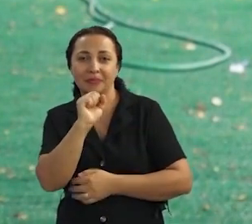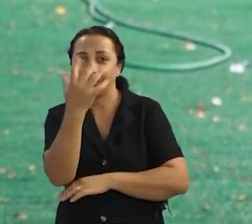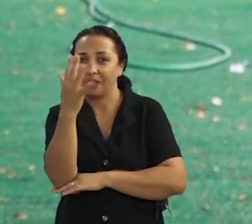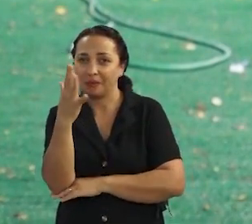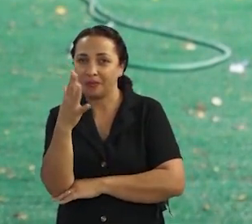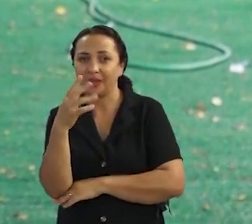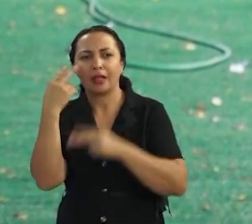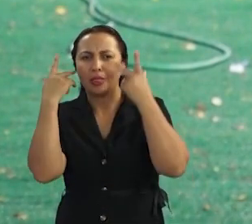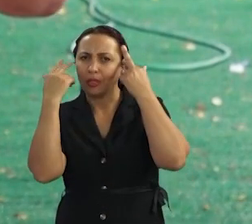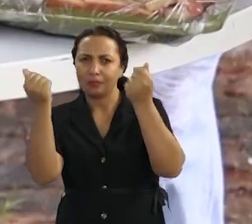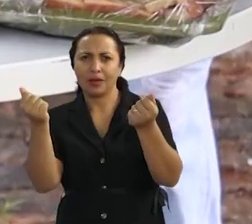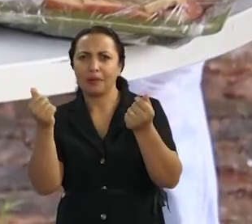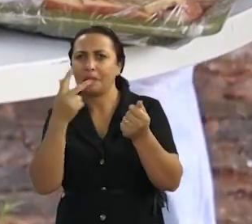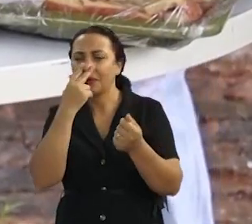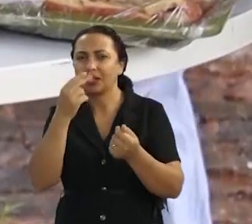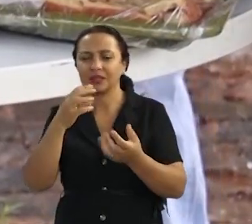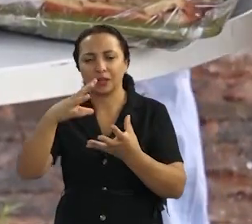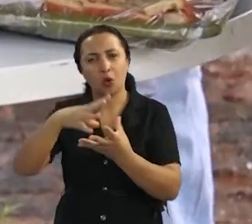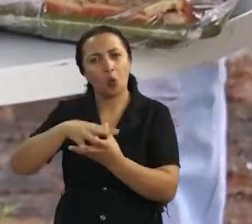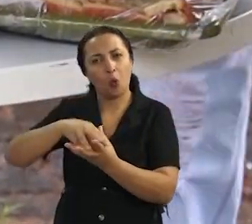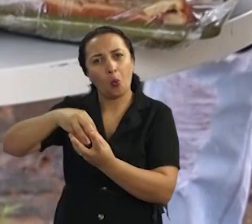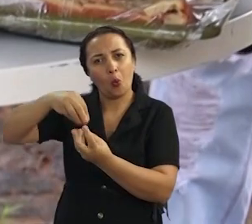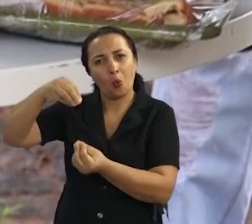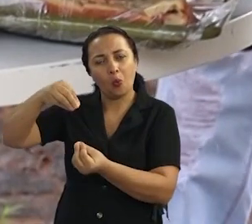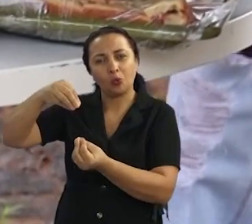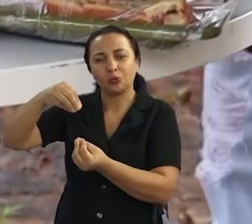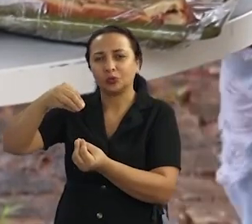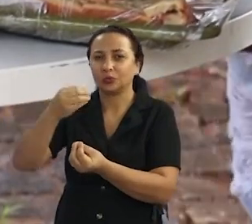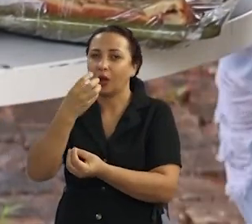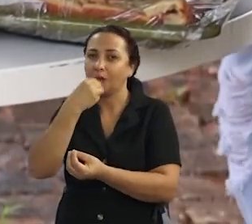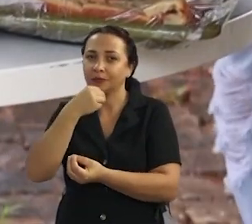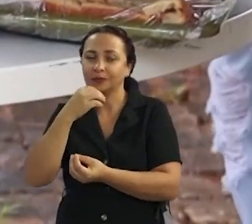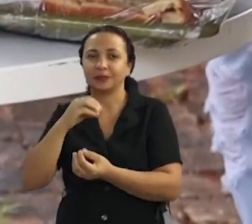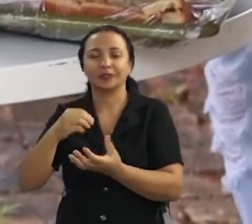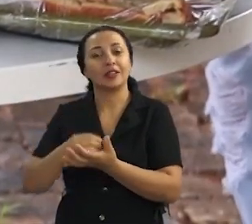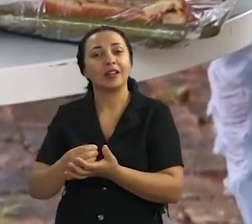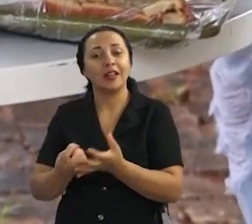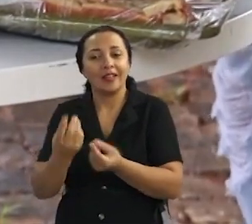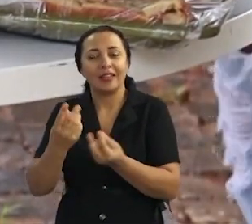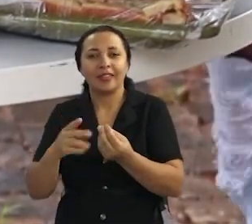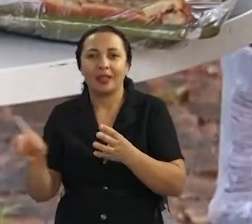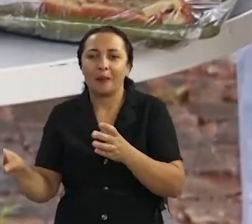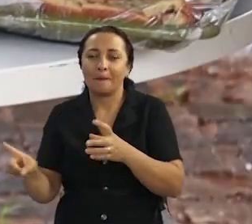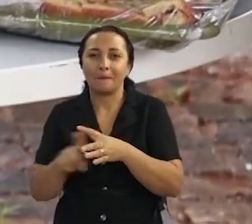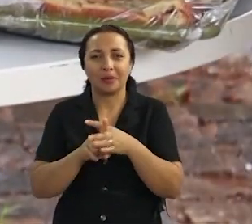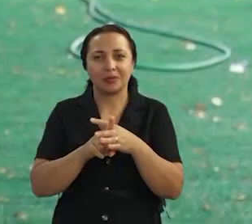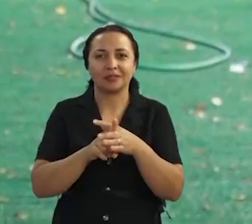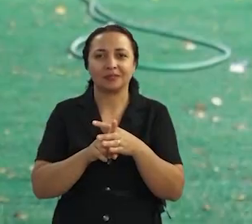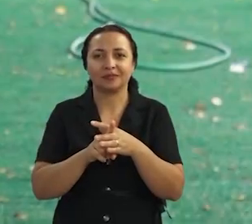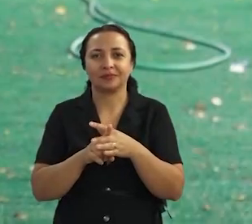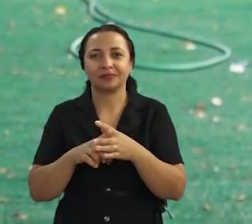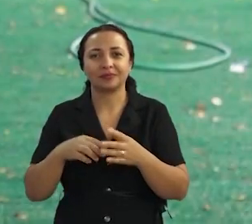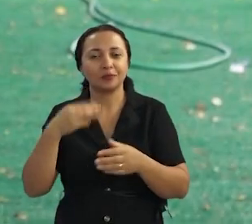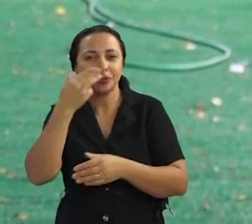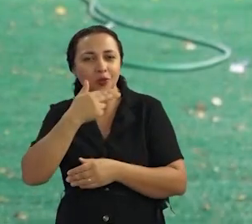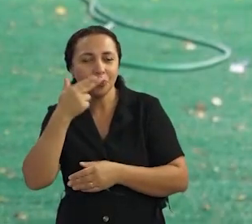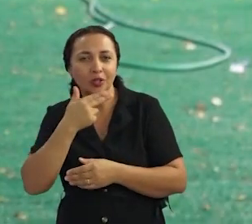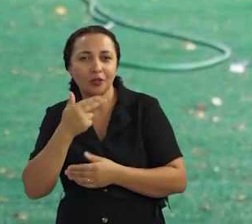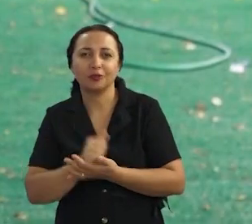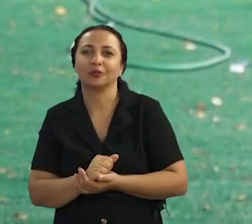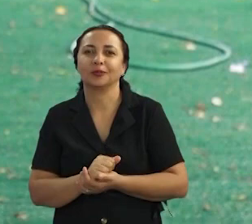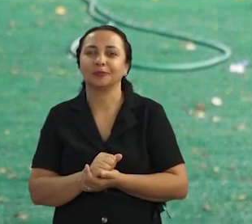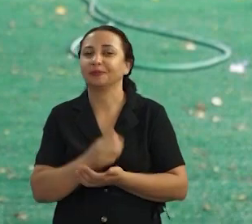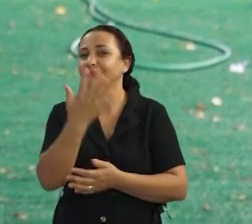que é convencional, tipo coxinha, e inserir uma parte desse alimento nutritivo. Então, não precisa